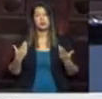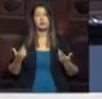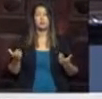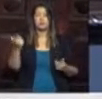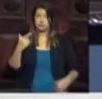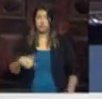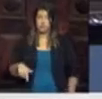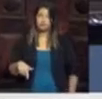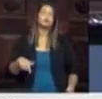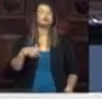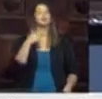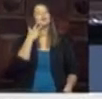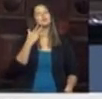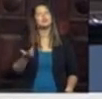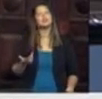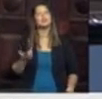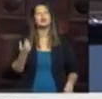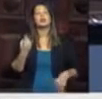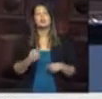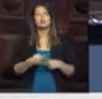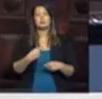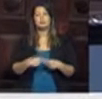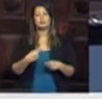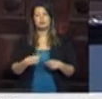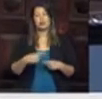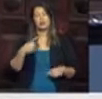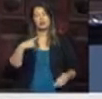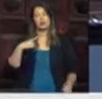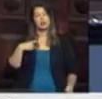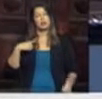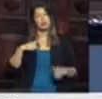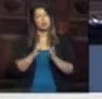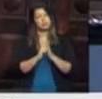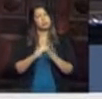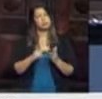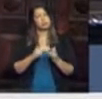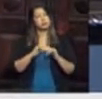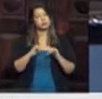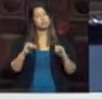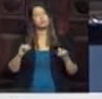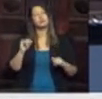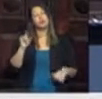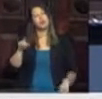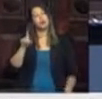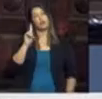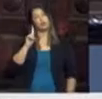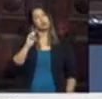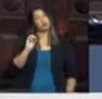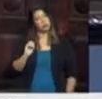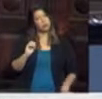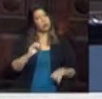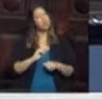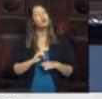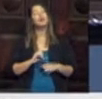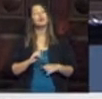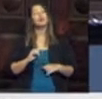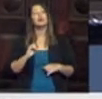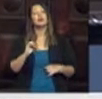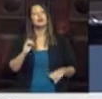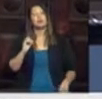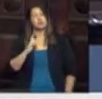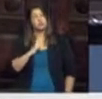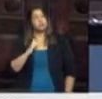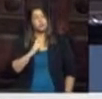tona, porque houve essa publicação hoje no Diário Oficial, seguramente a semana